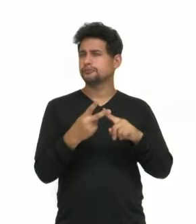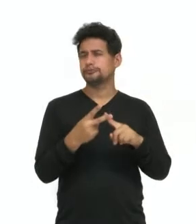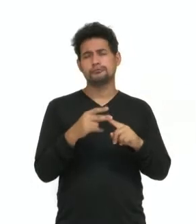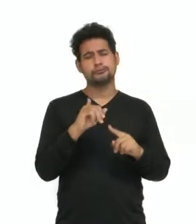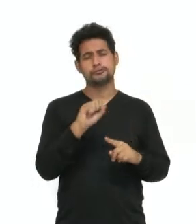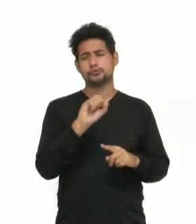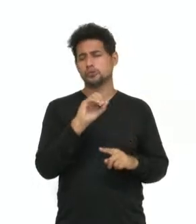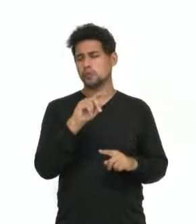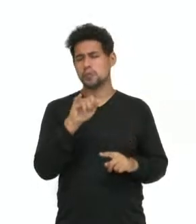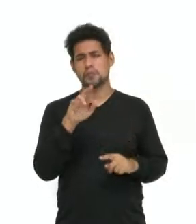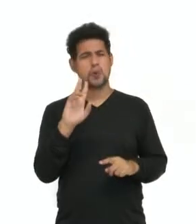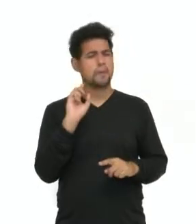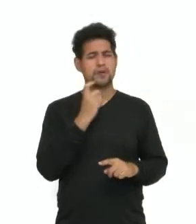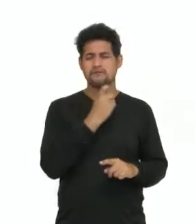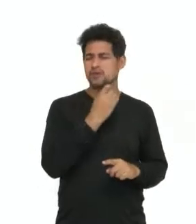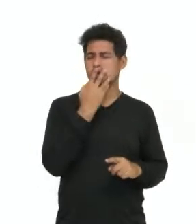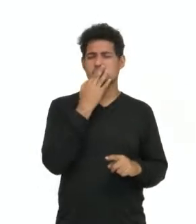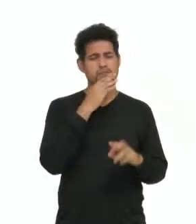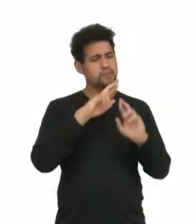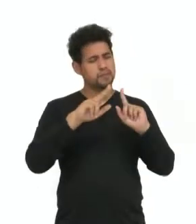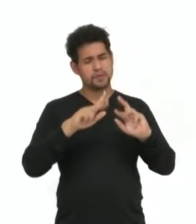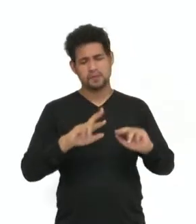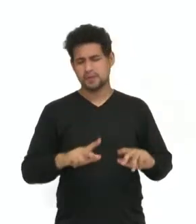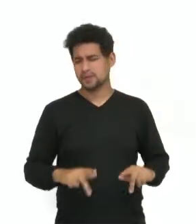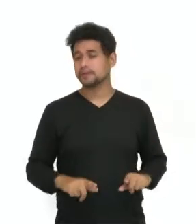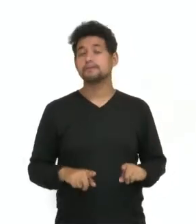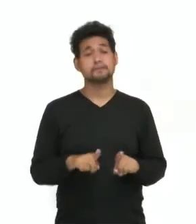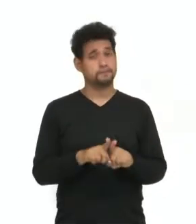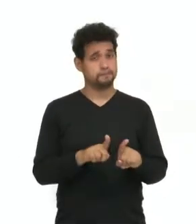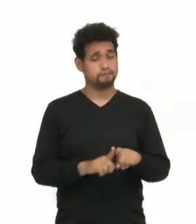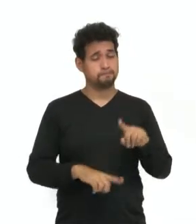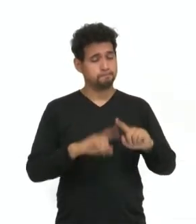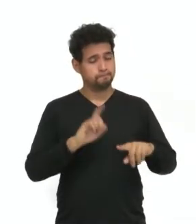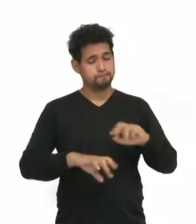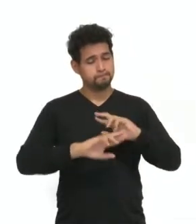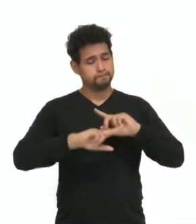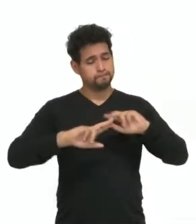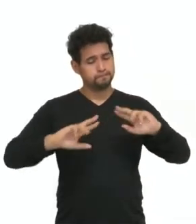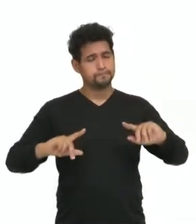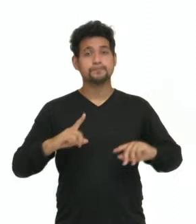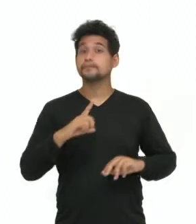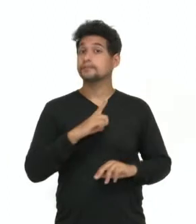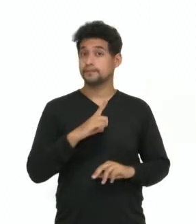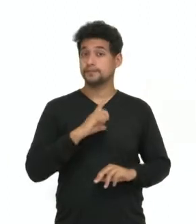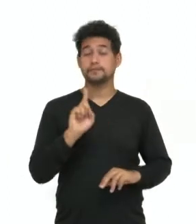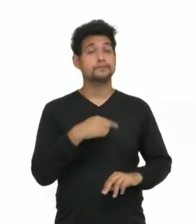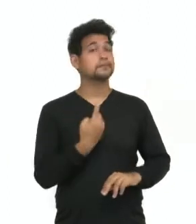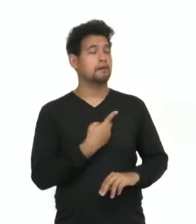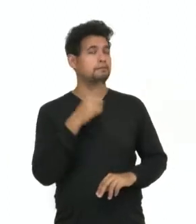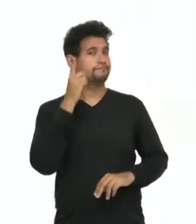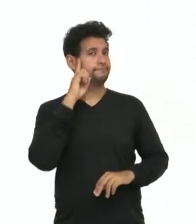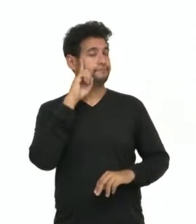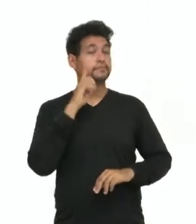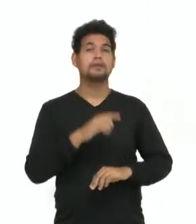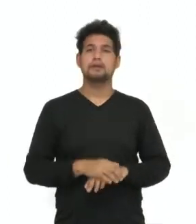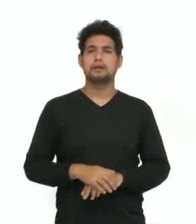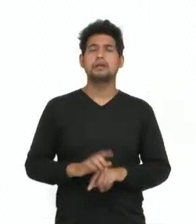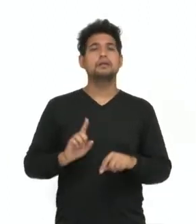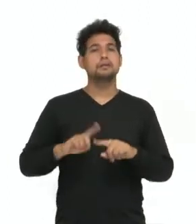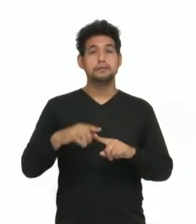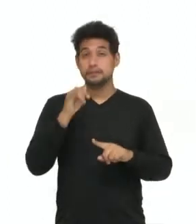combustíveis, perfumes, corantes, inseticidas e uma infinidade de outros produtos que estão presentes em nosso cotidiano. E que